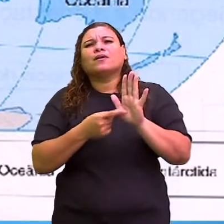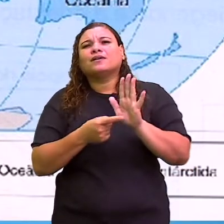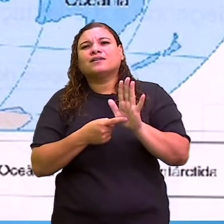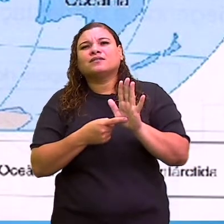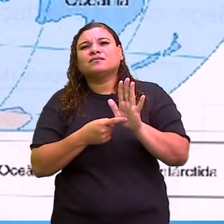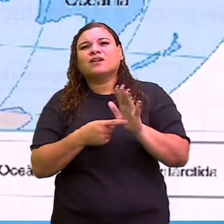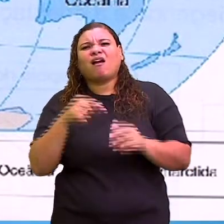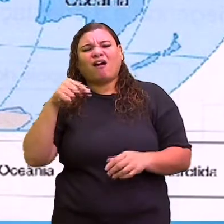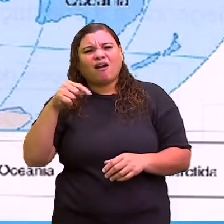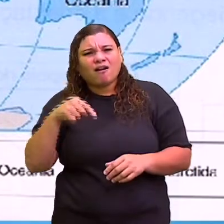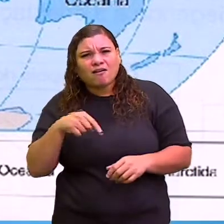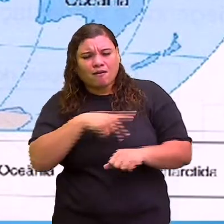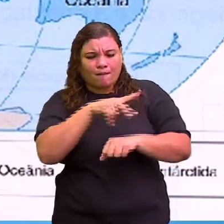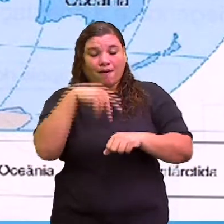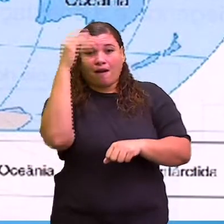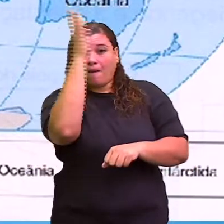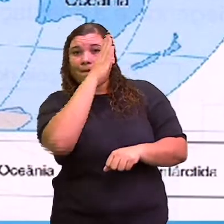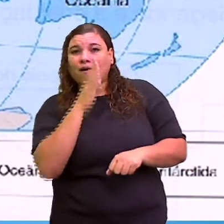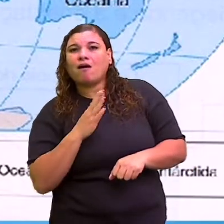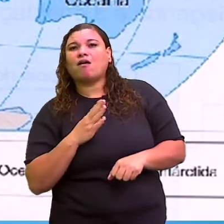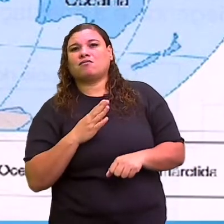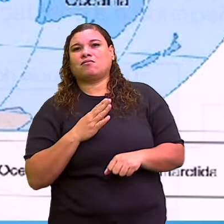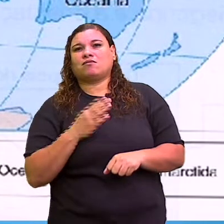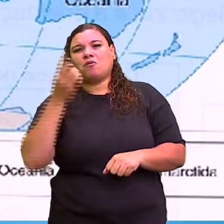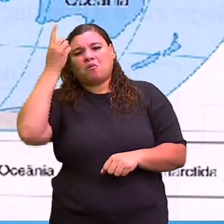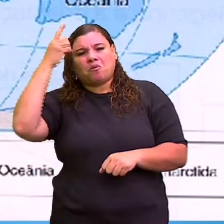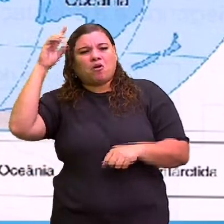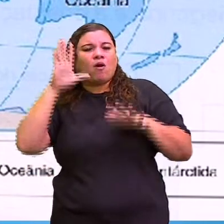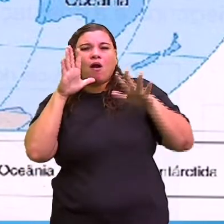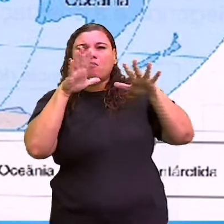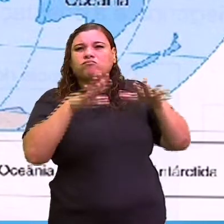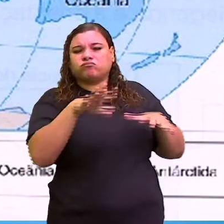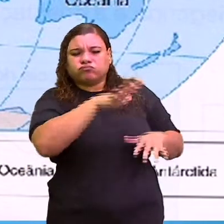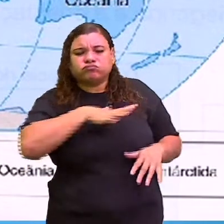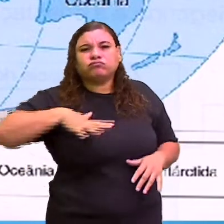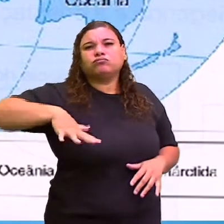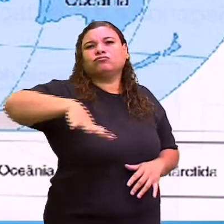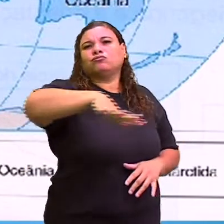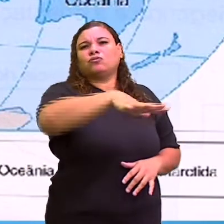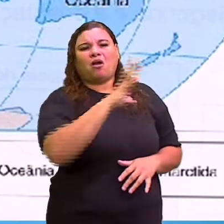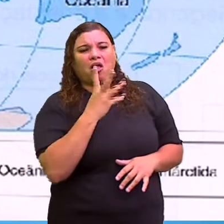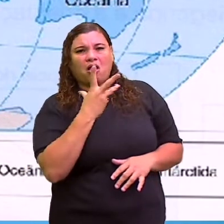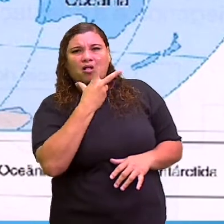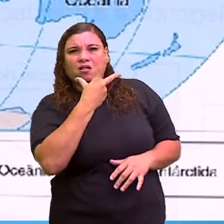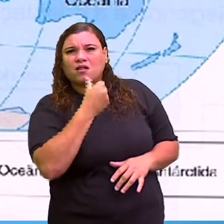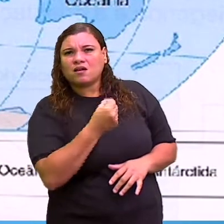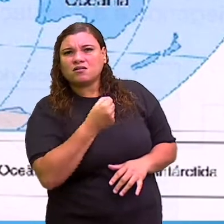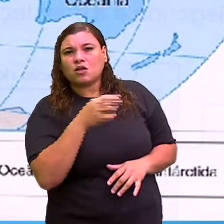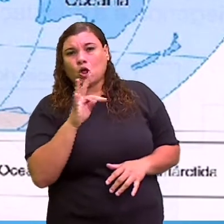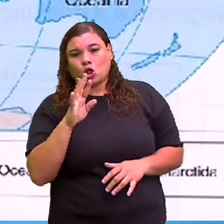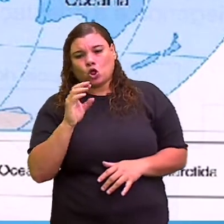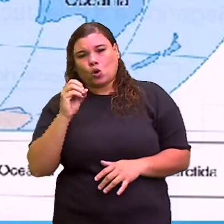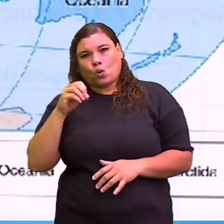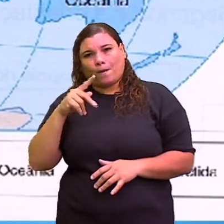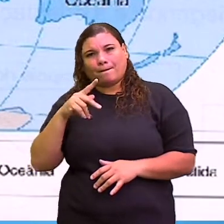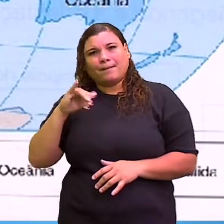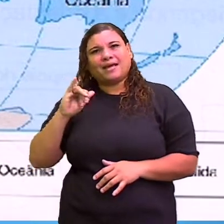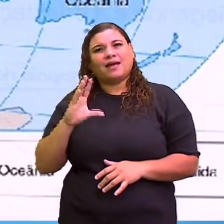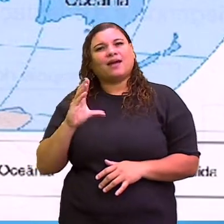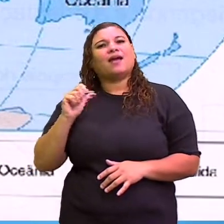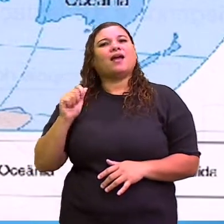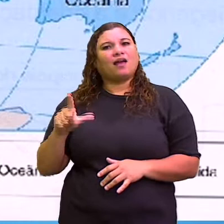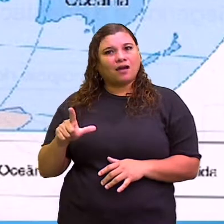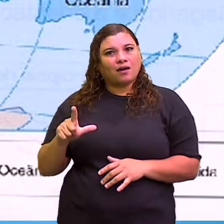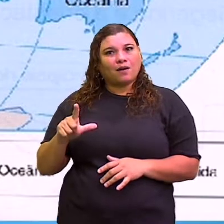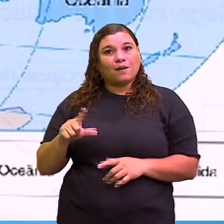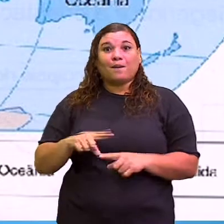Brasil, mas nós podemos falar que o continente africano,